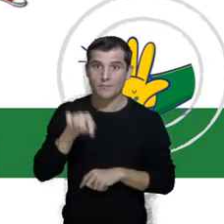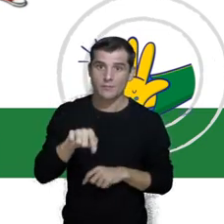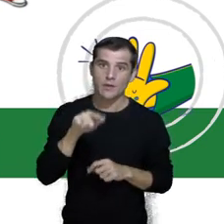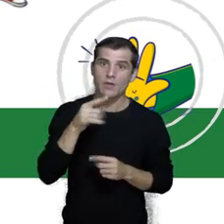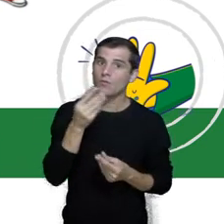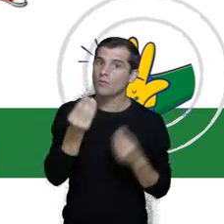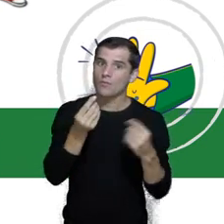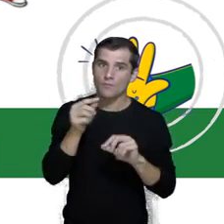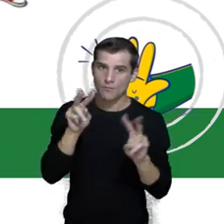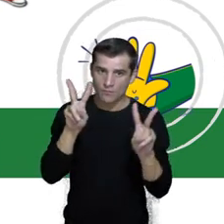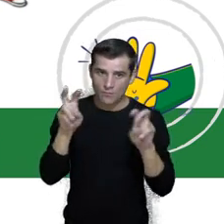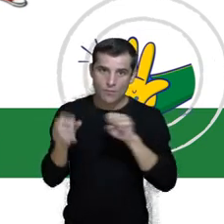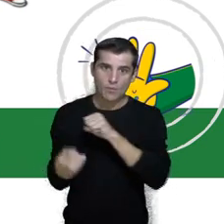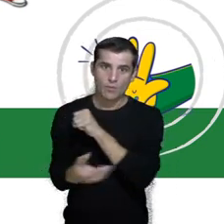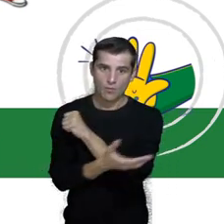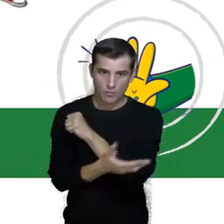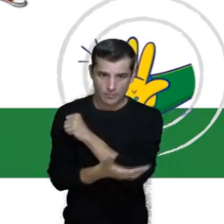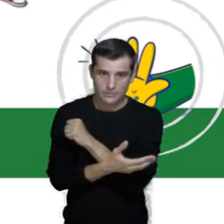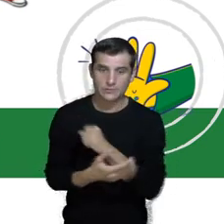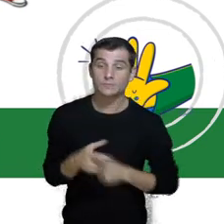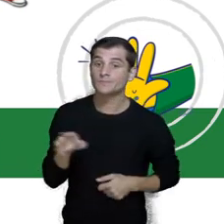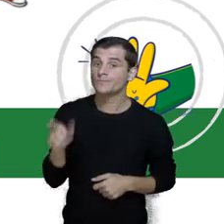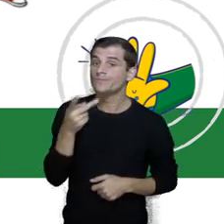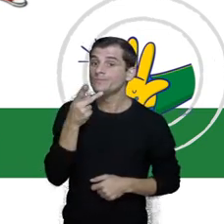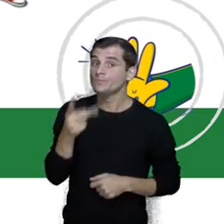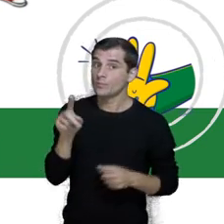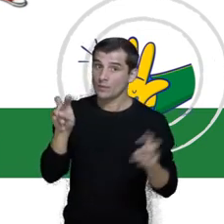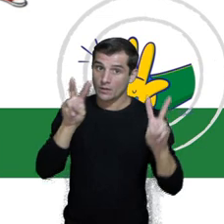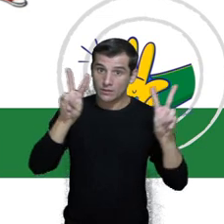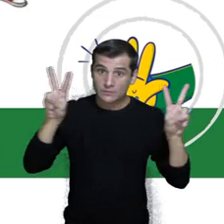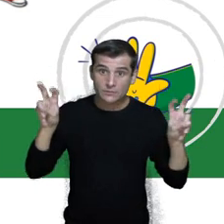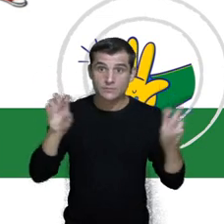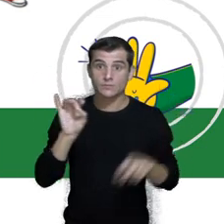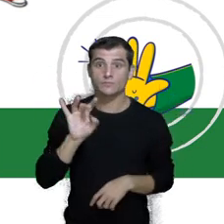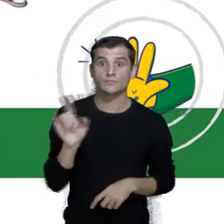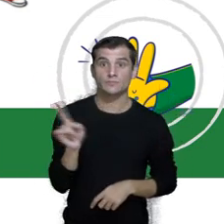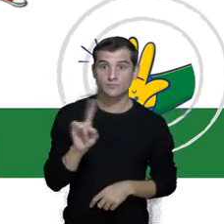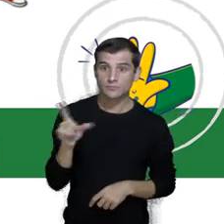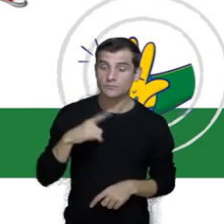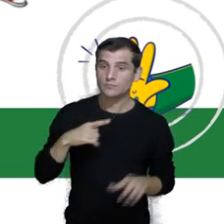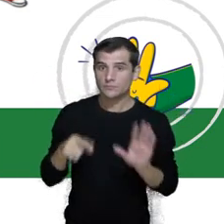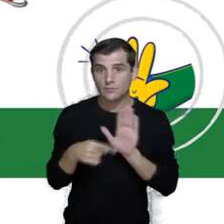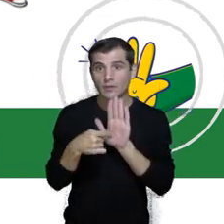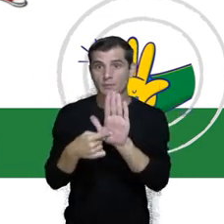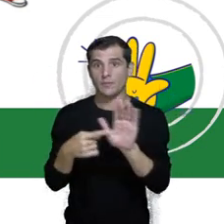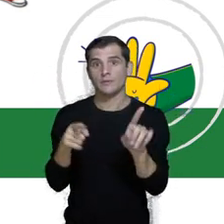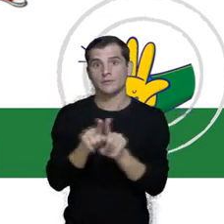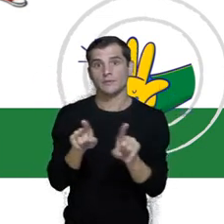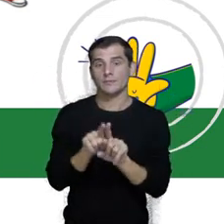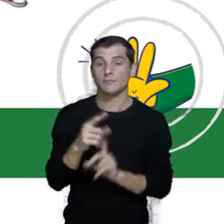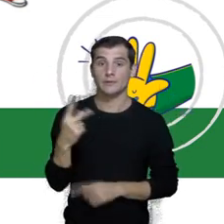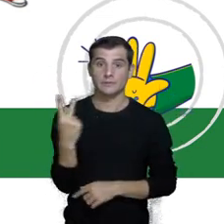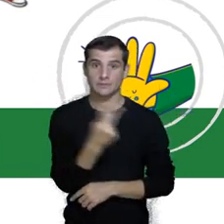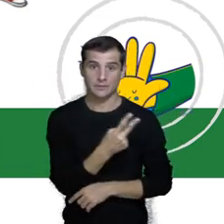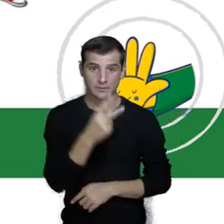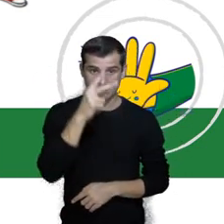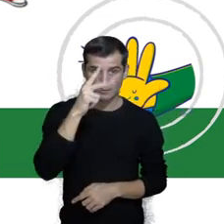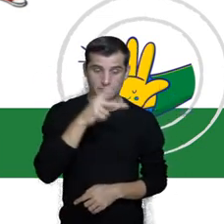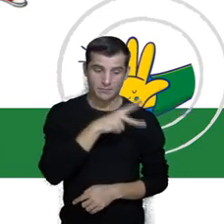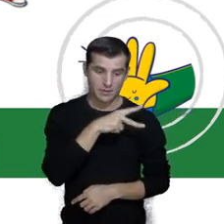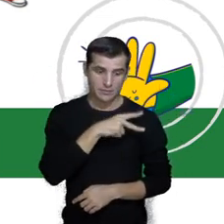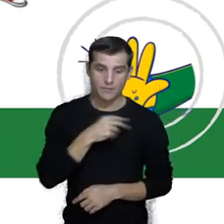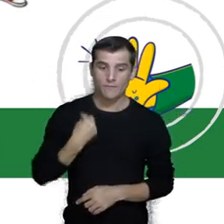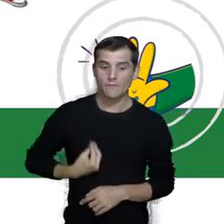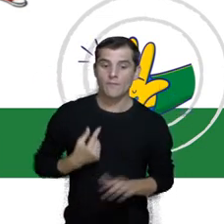título ou eh eh exposição eh pessoa mas Porque de fato é